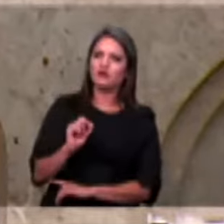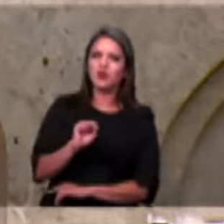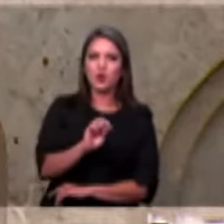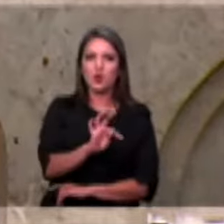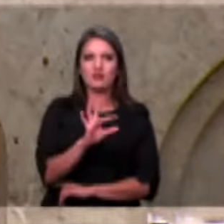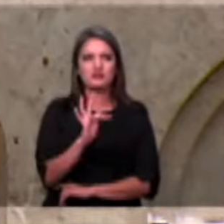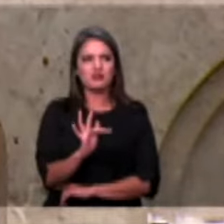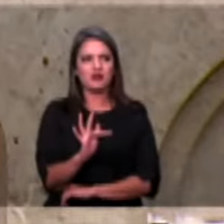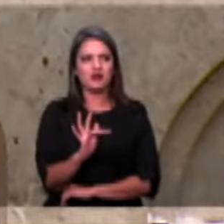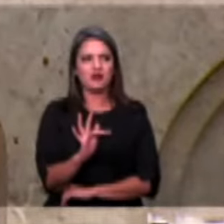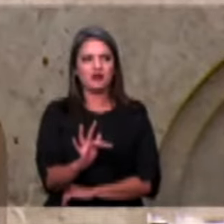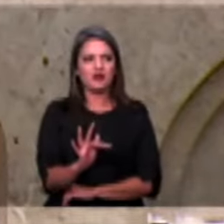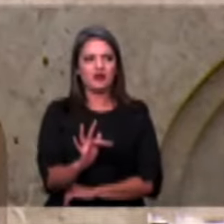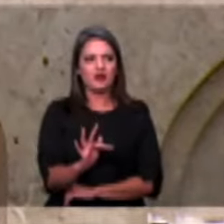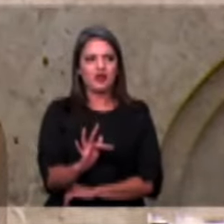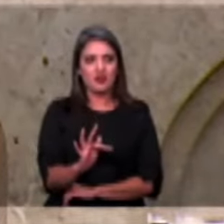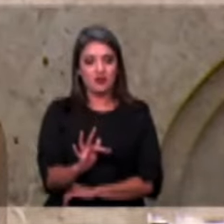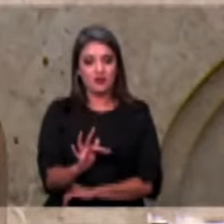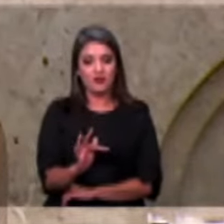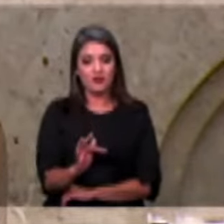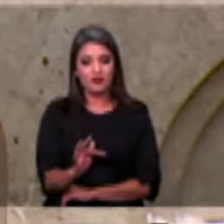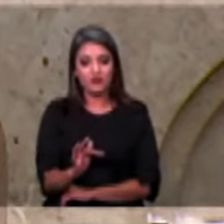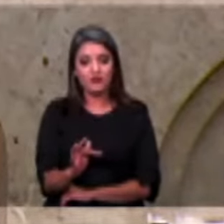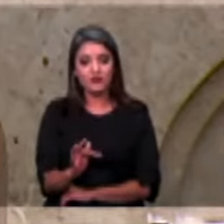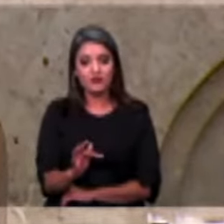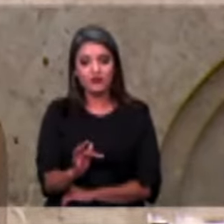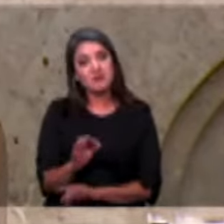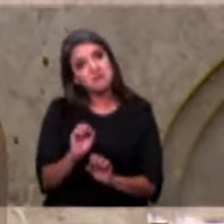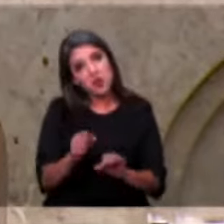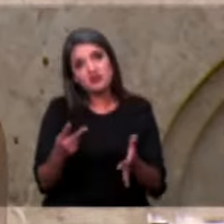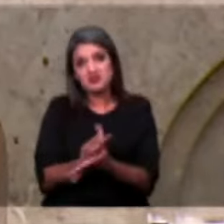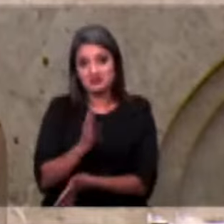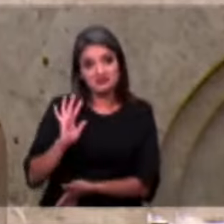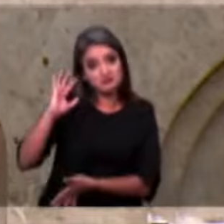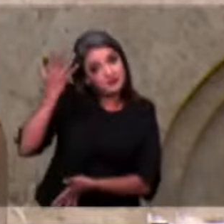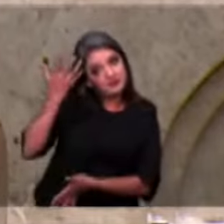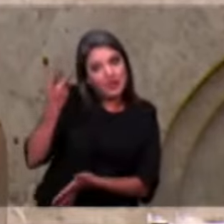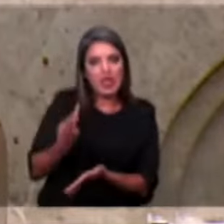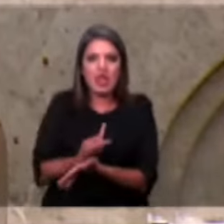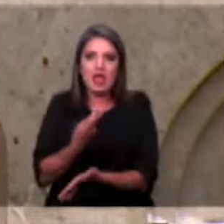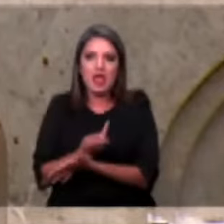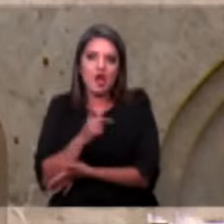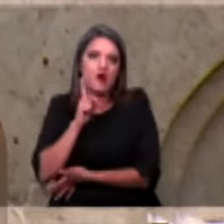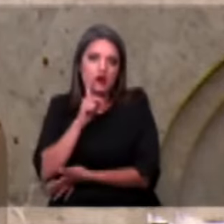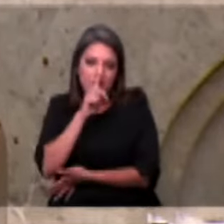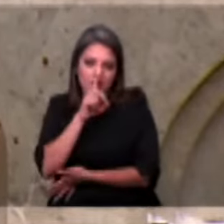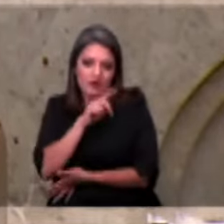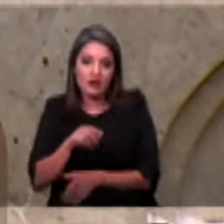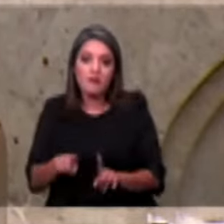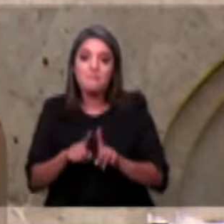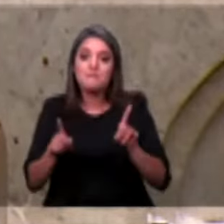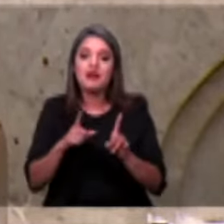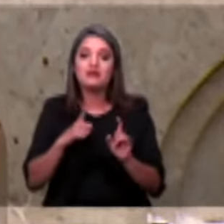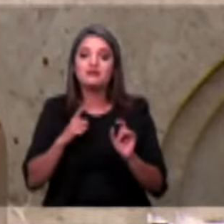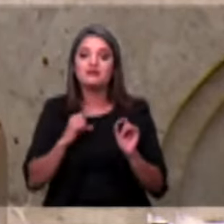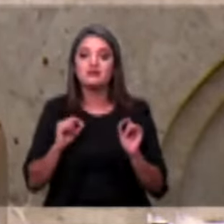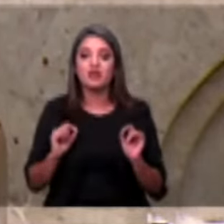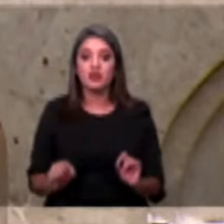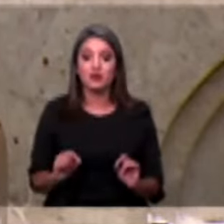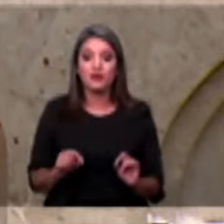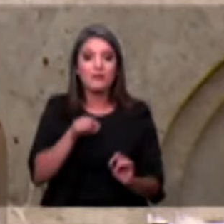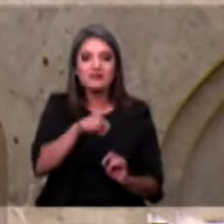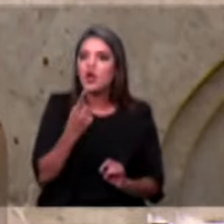Tribunal Federal, não sendo infalível, pode errar, mas a alguém deve ficar o direito de errar por